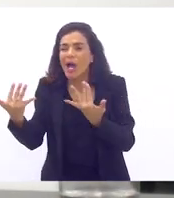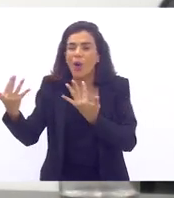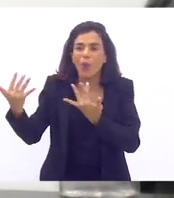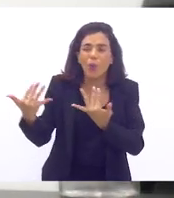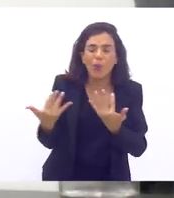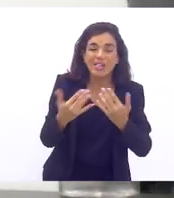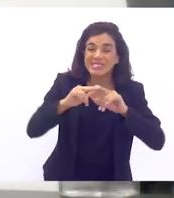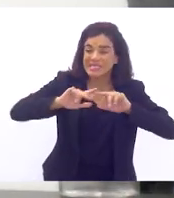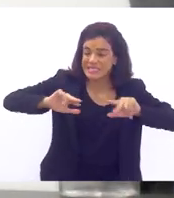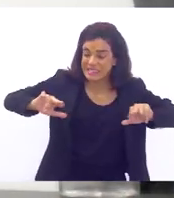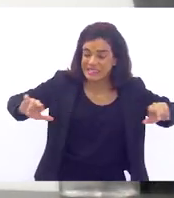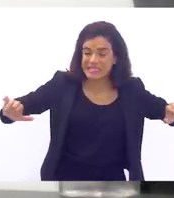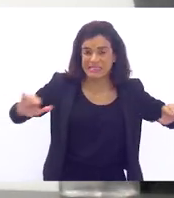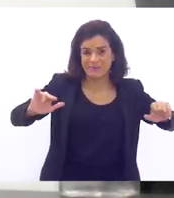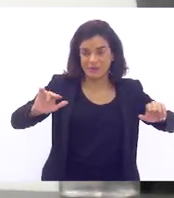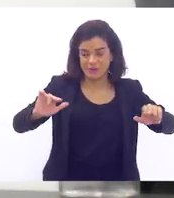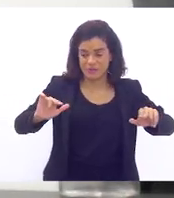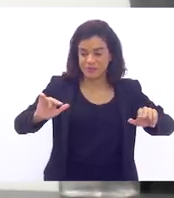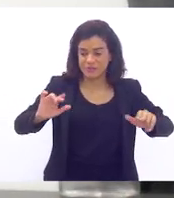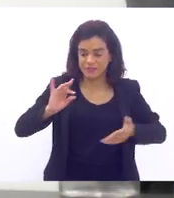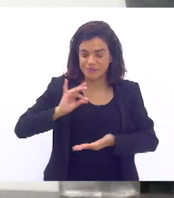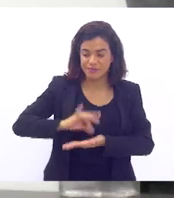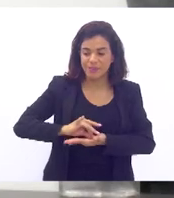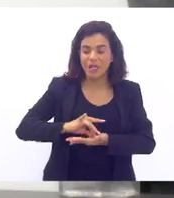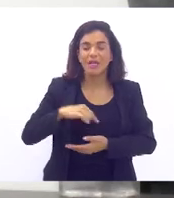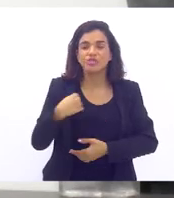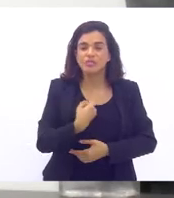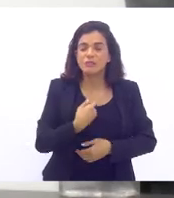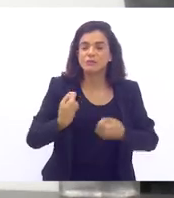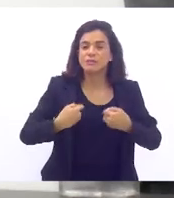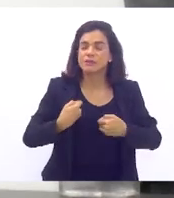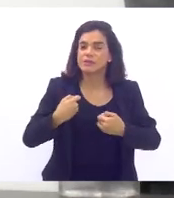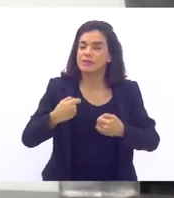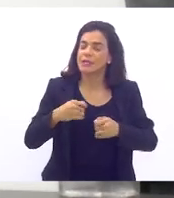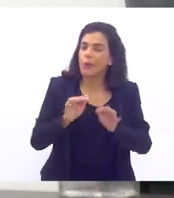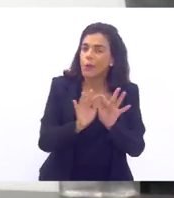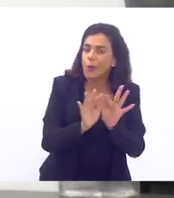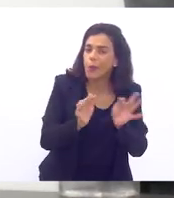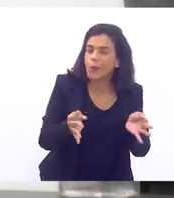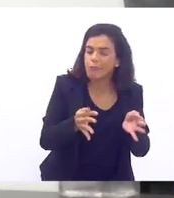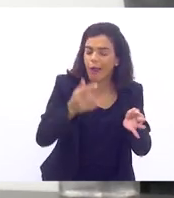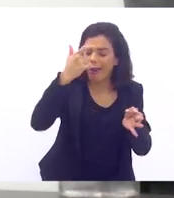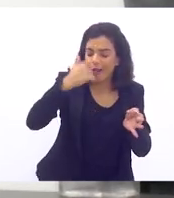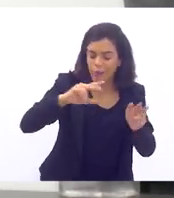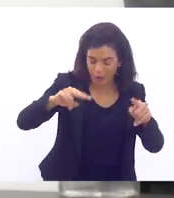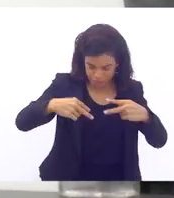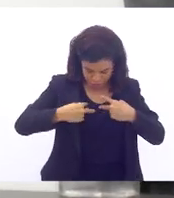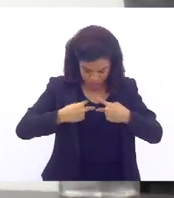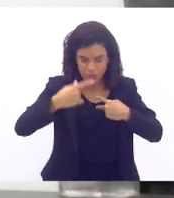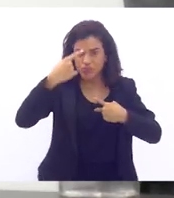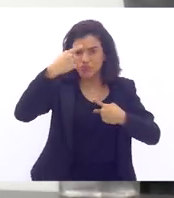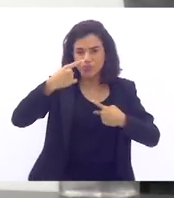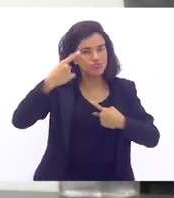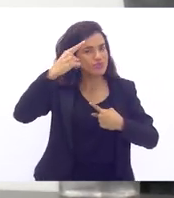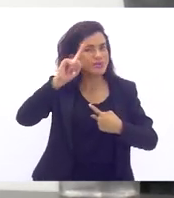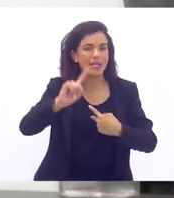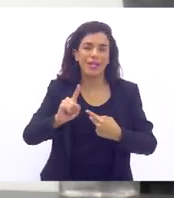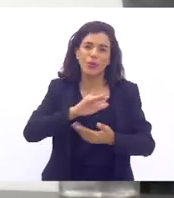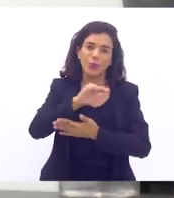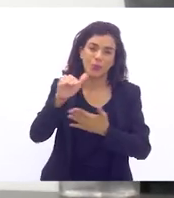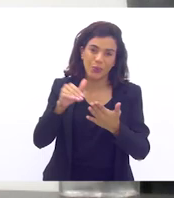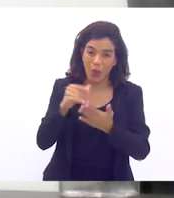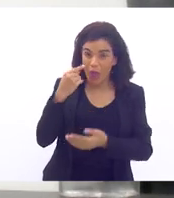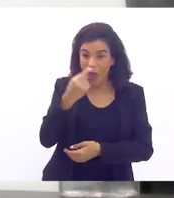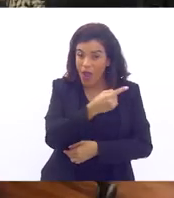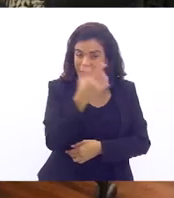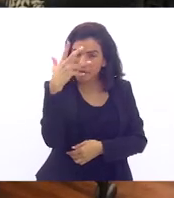o conforto desse paciente muitas mãos porque a gente tem que ter humildade para aceitar que nós não sabemos tudo olha só